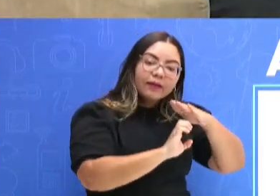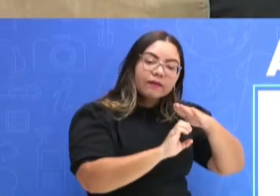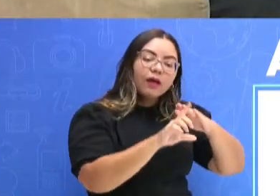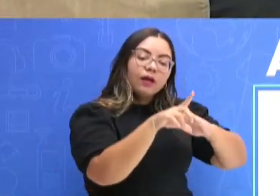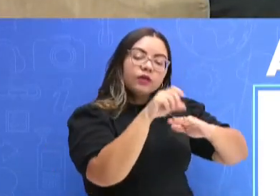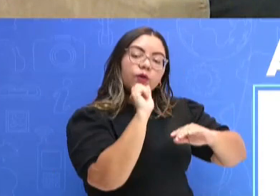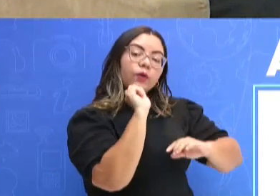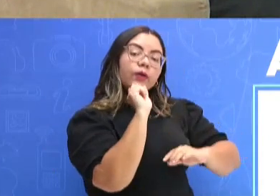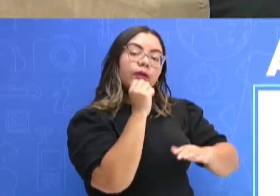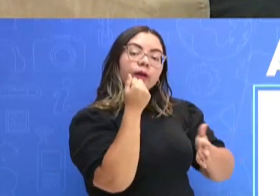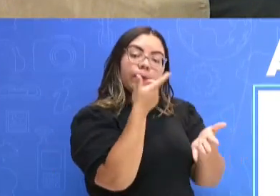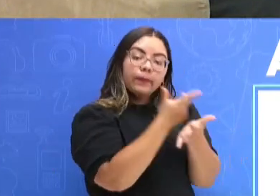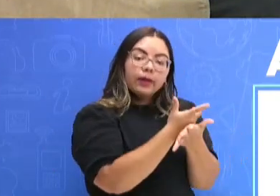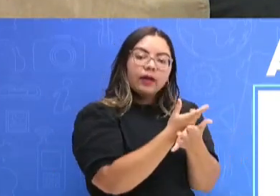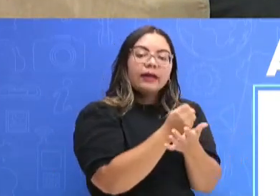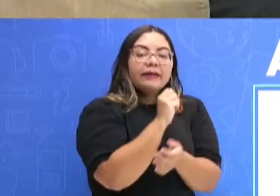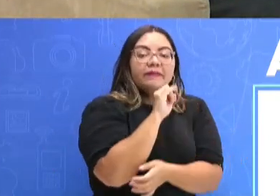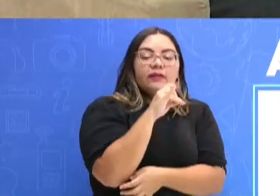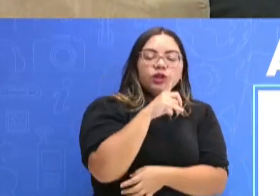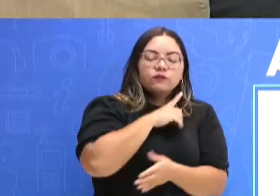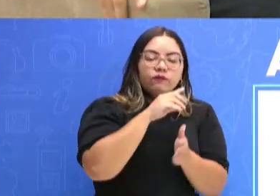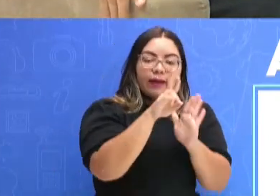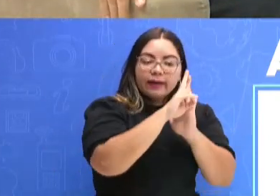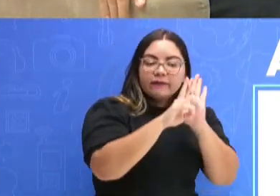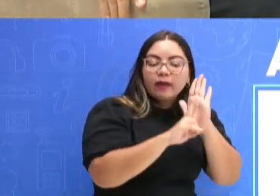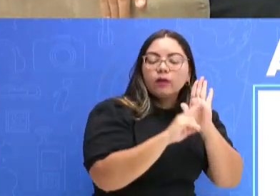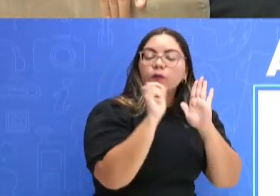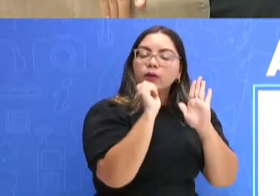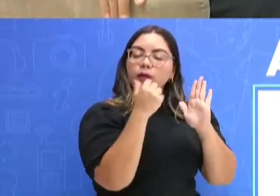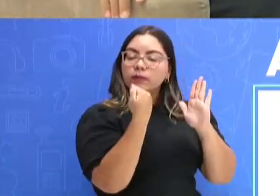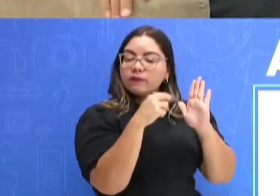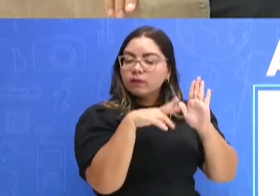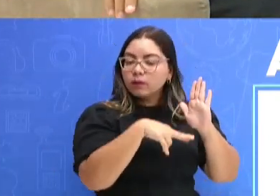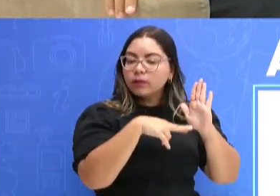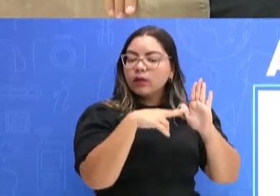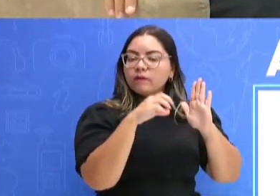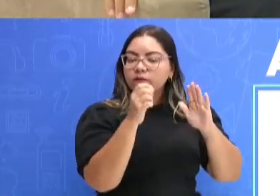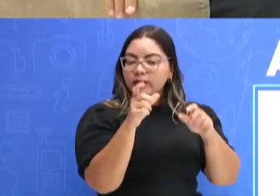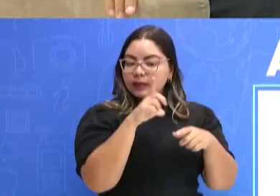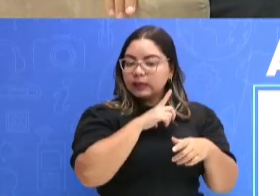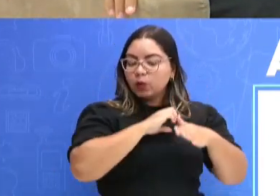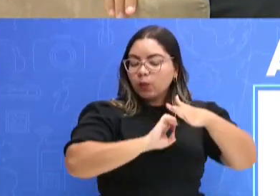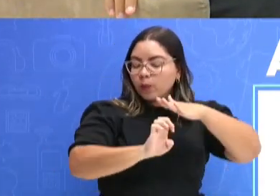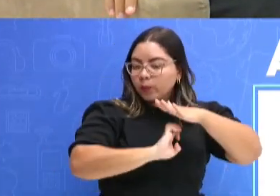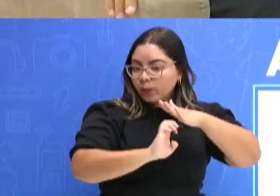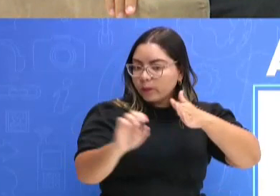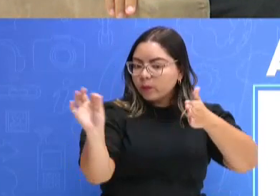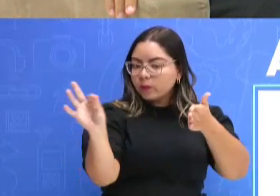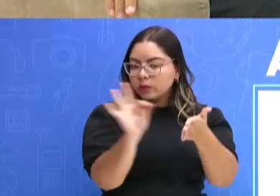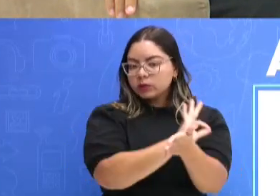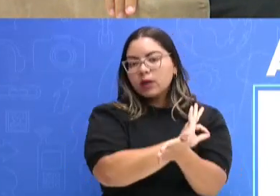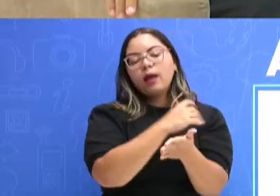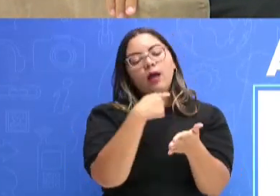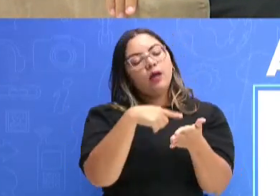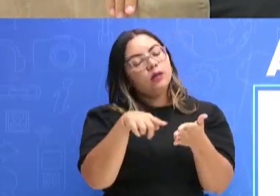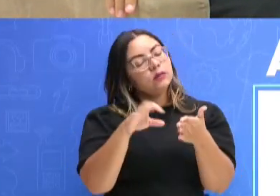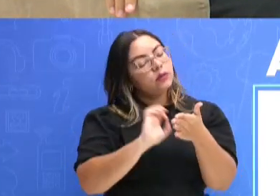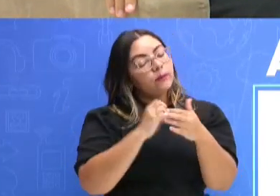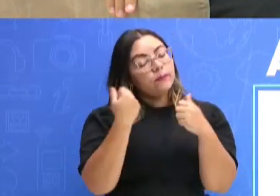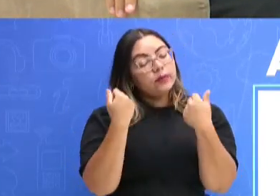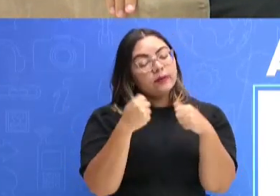tiver cadastrado na rede municipal, ele pode comprar. Ela vai parar de comprar. E vai cadastrar as lojas, porque as lojas precisarão